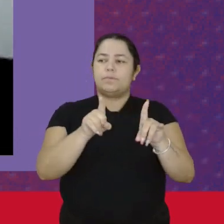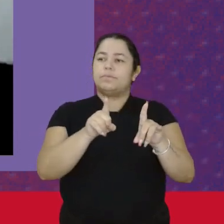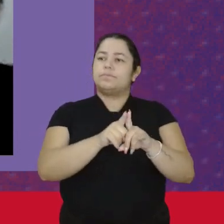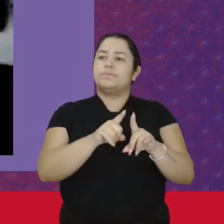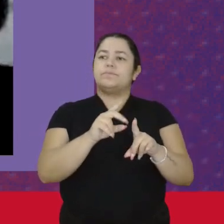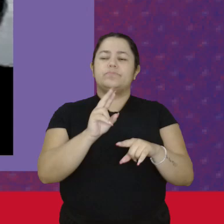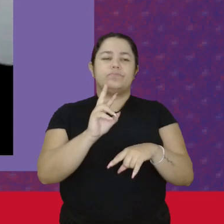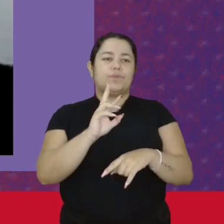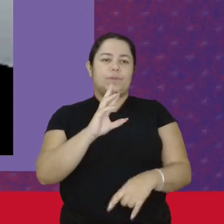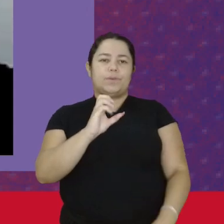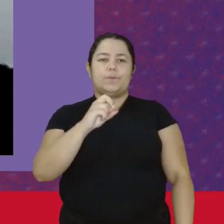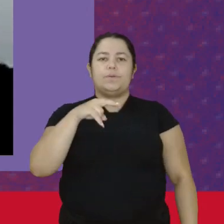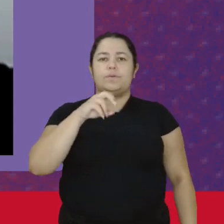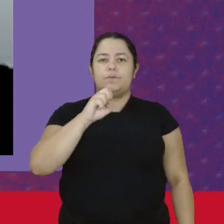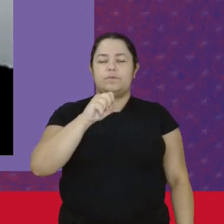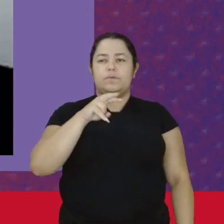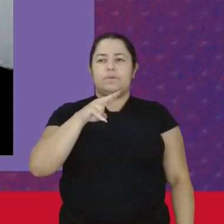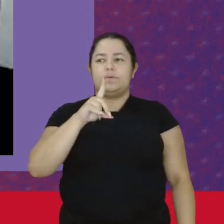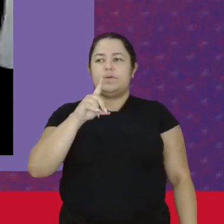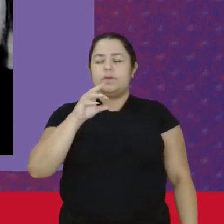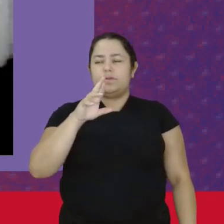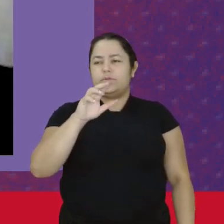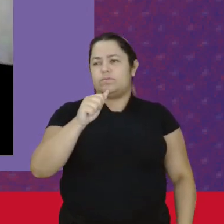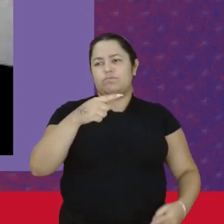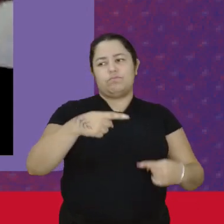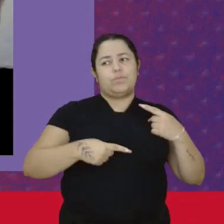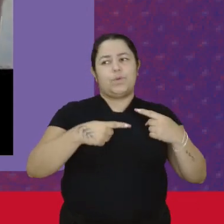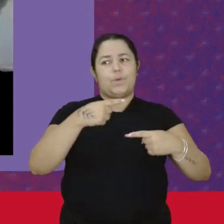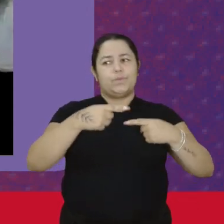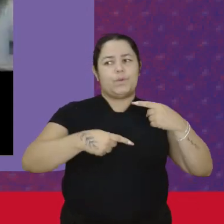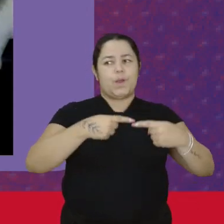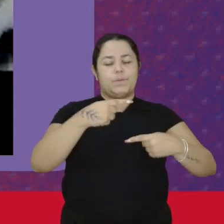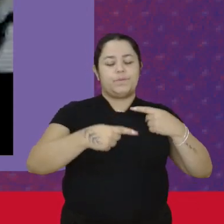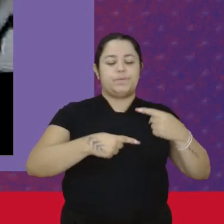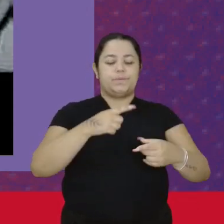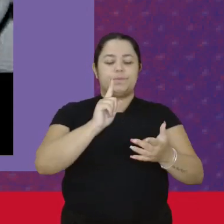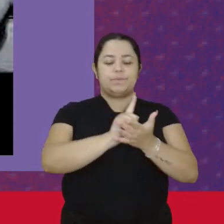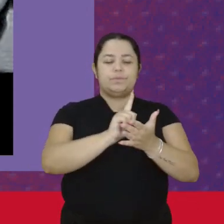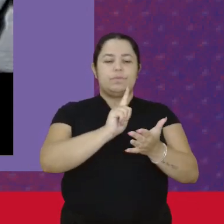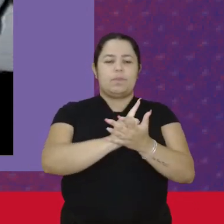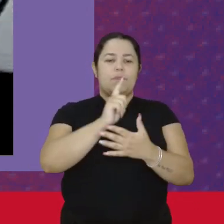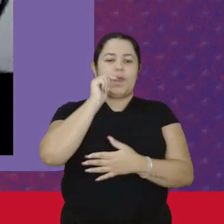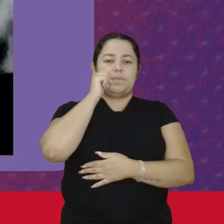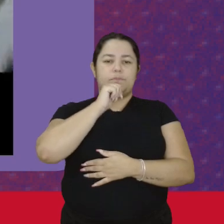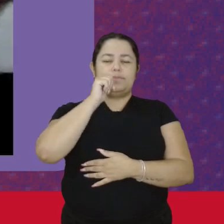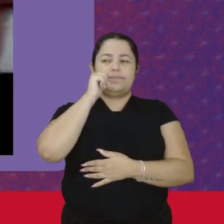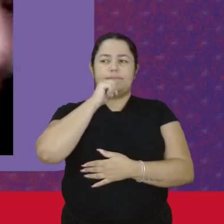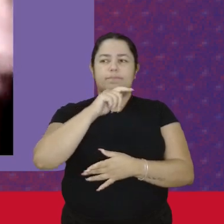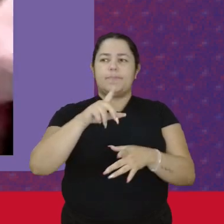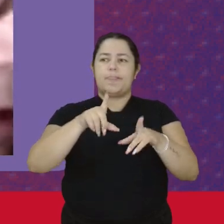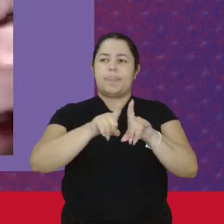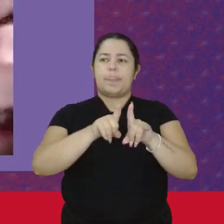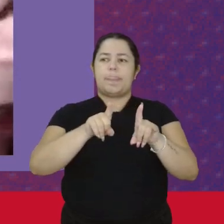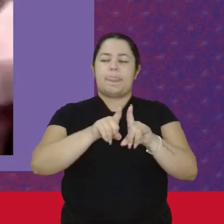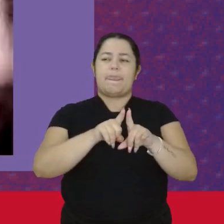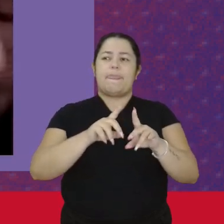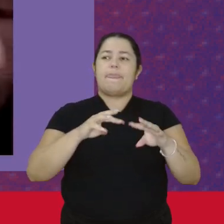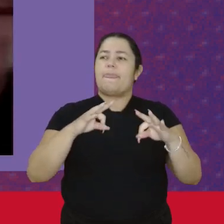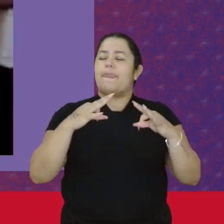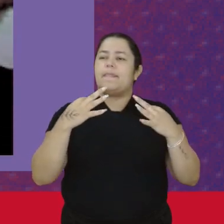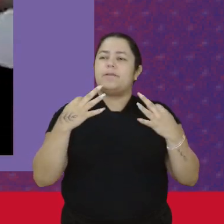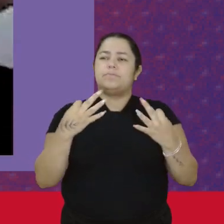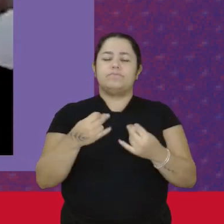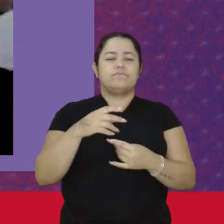Quer dizer, que não discute o papel das mulheres, nem nada disso, pelo contrário, traz todos os estereótipos do que é